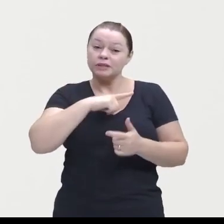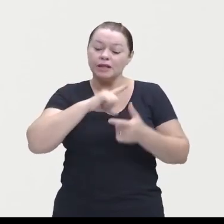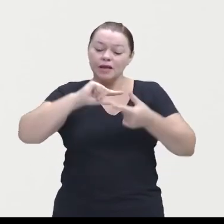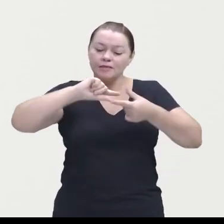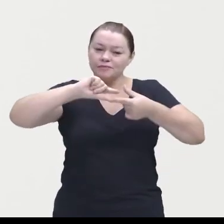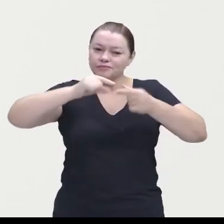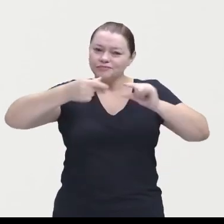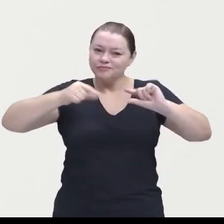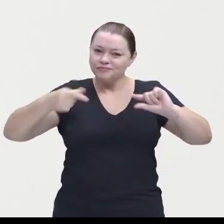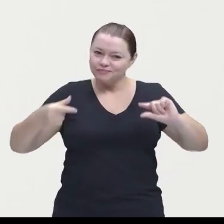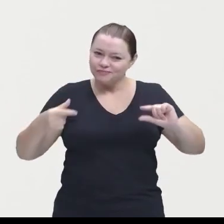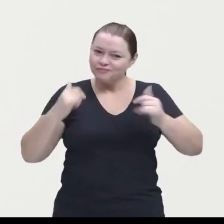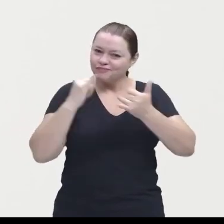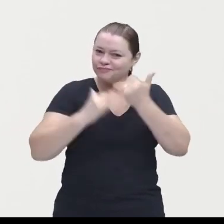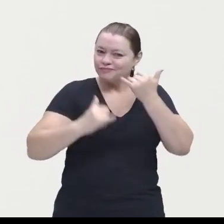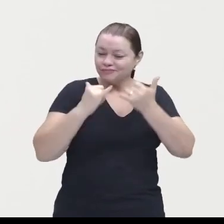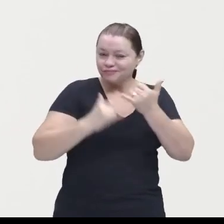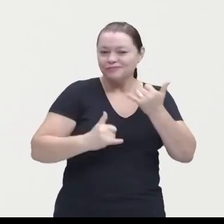figura.